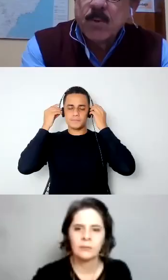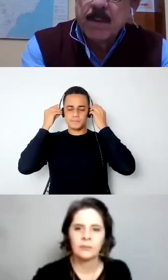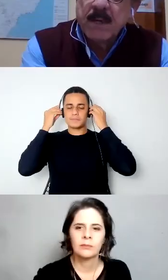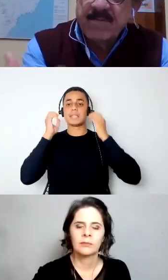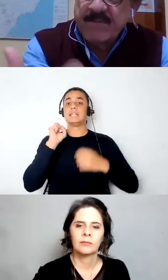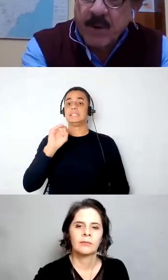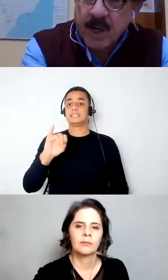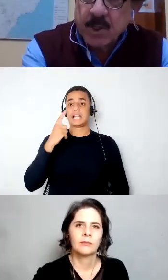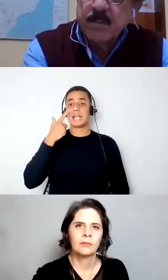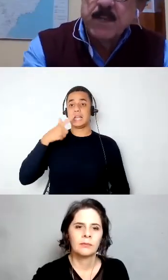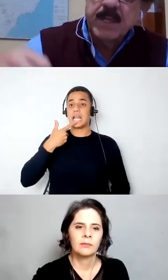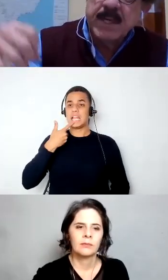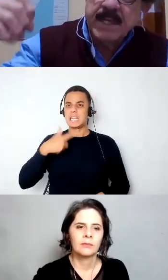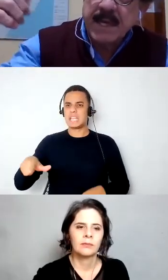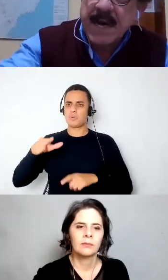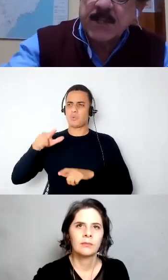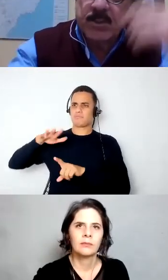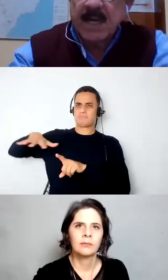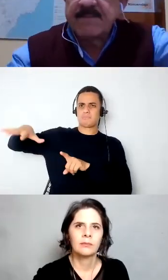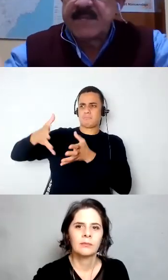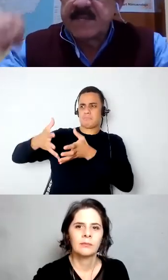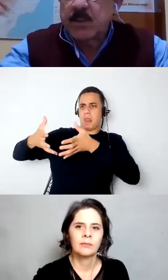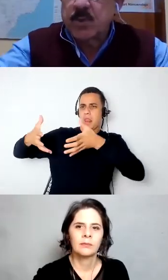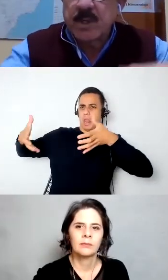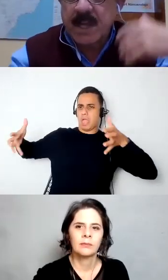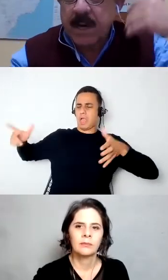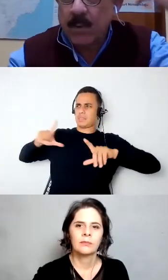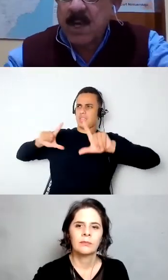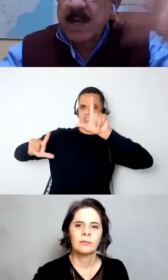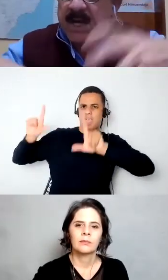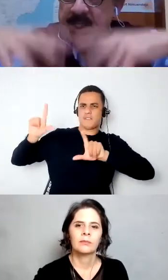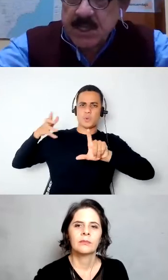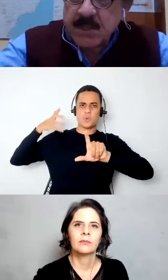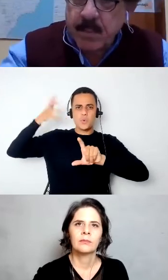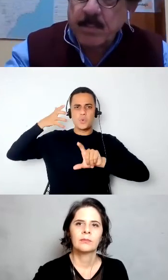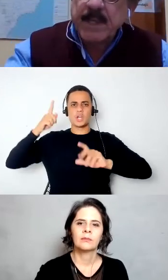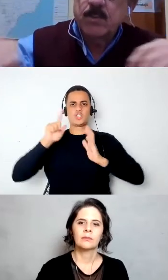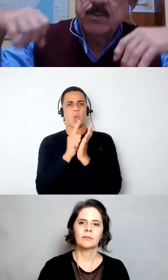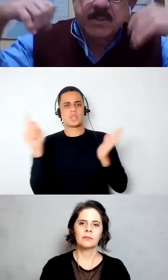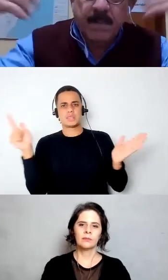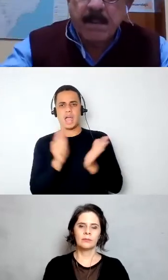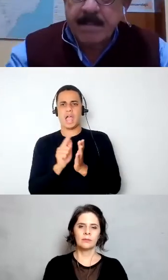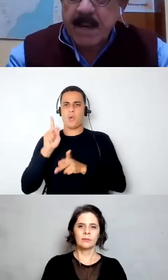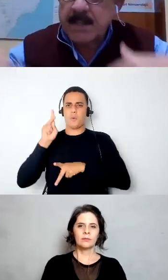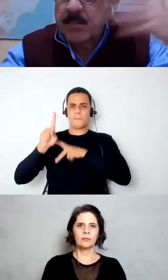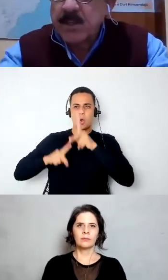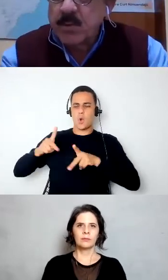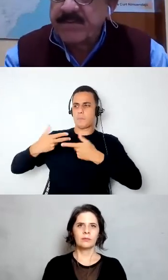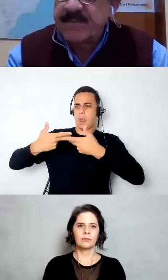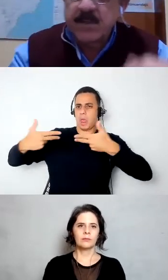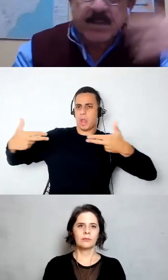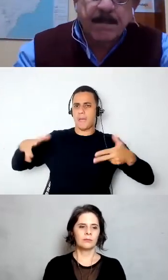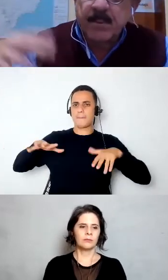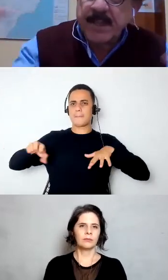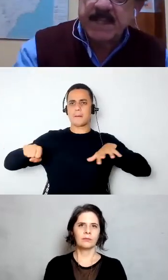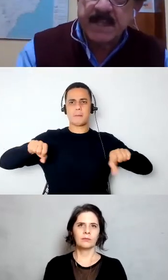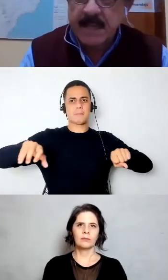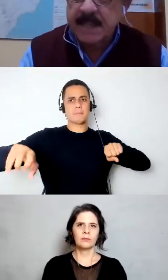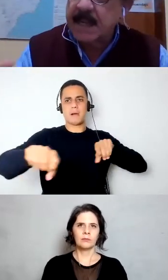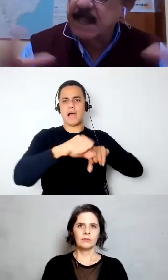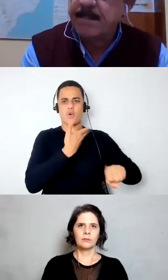é que as línguas se diferenciam? Diferenciam a tal ponto de uma falar daqui para lá, outra falar de lá para cá, etc. Não é só,